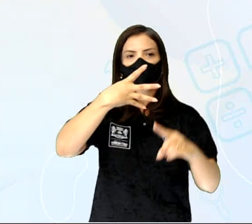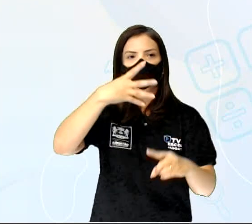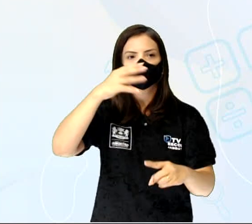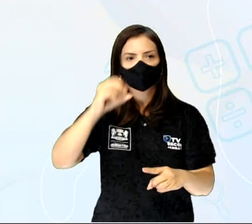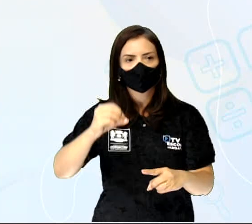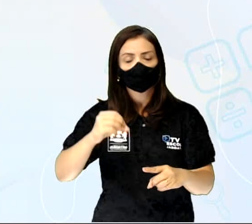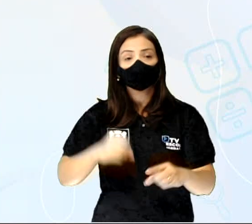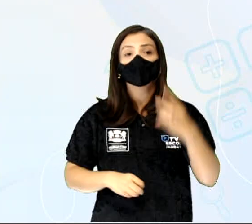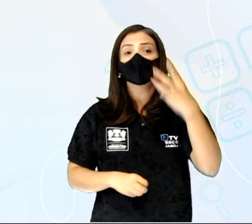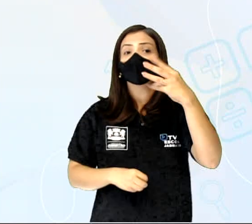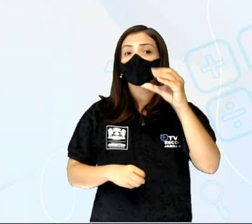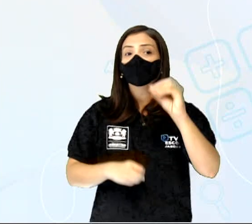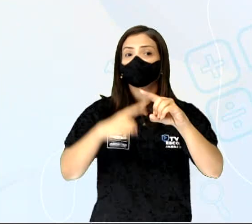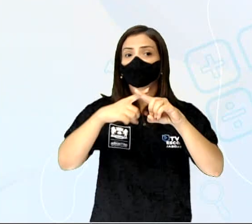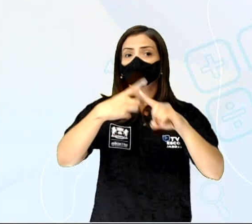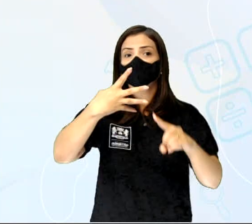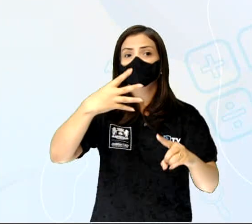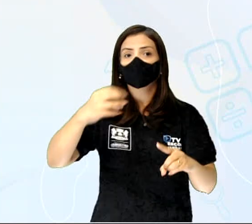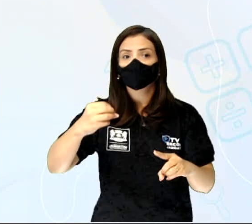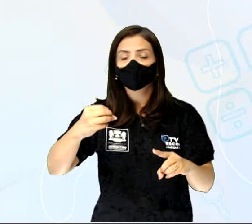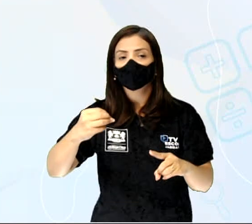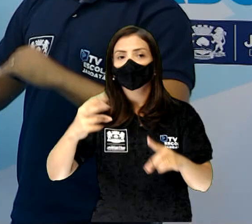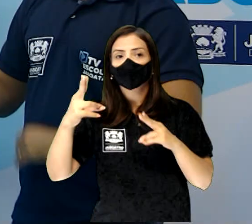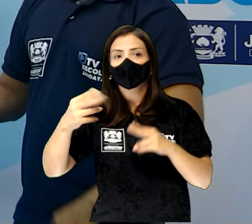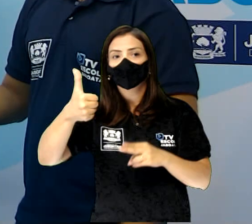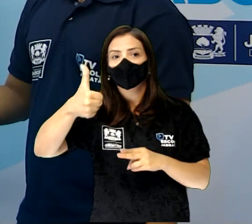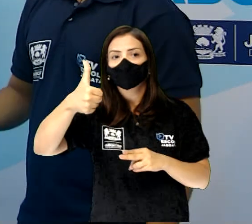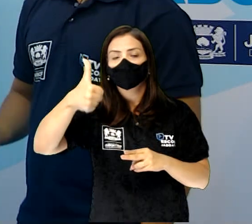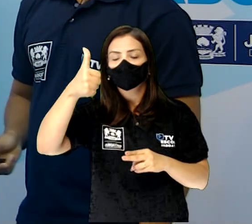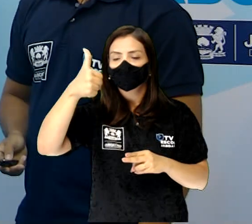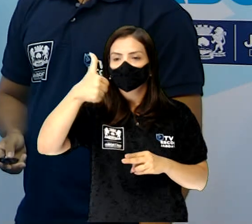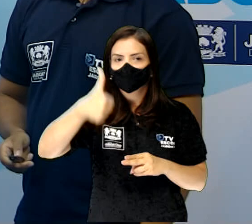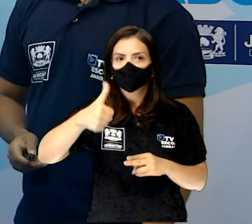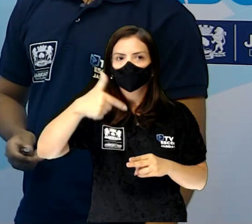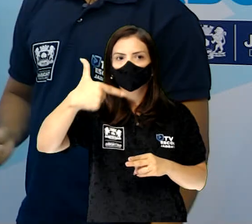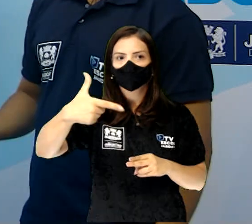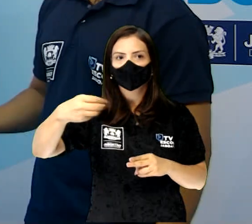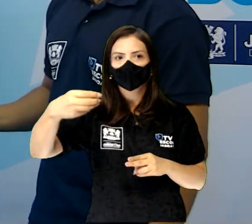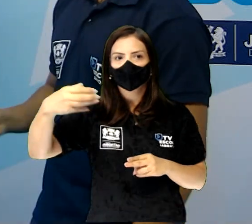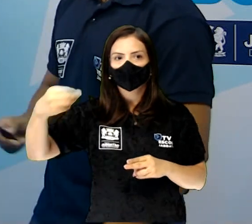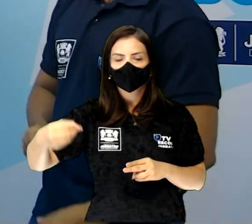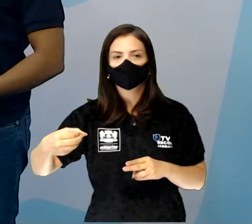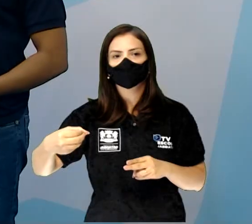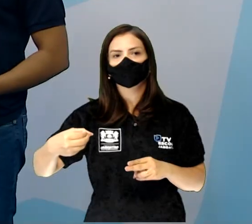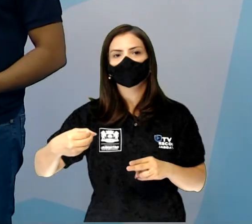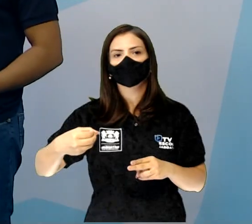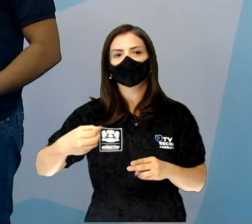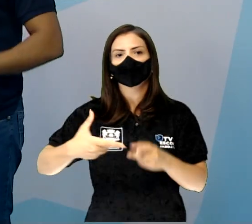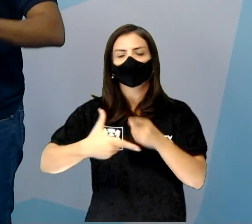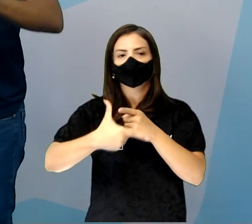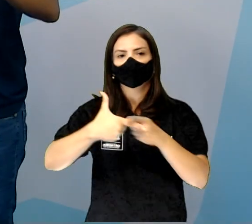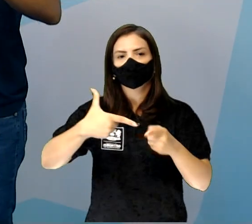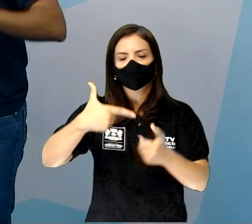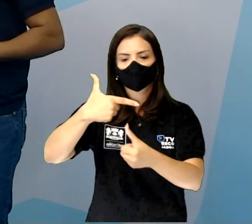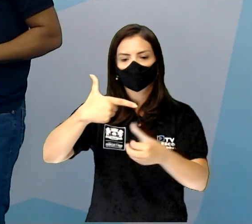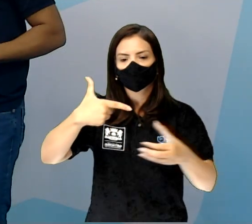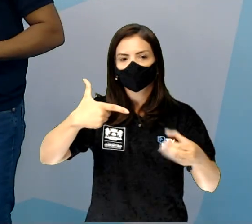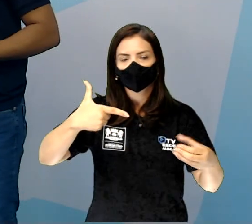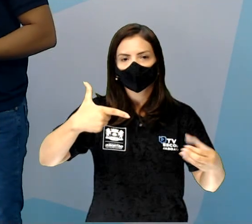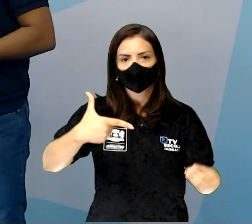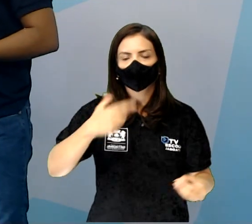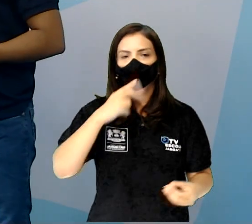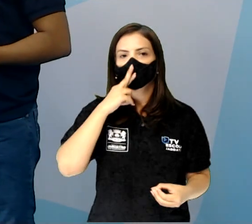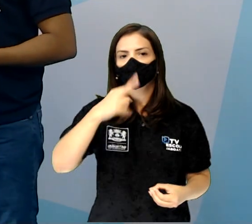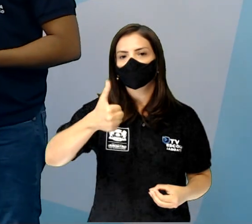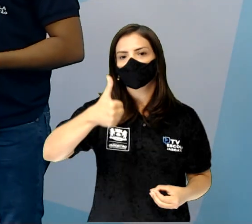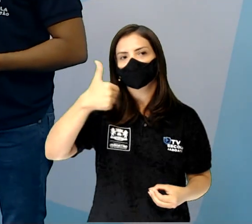vezes 40, 1.200 sobre 100. Dividiu, vai dar 12. Então a resposta é 12, ok? E um bizuzinho.